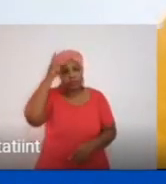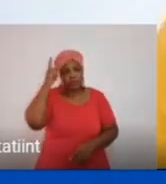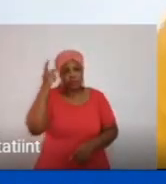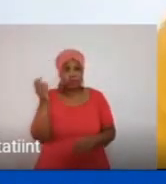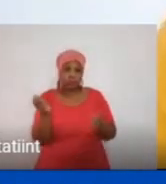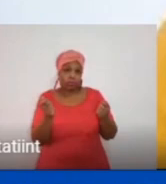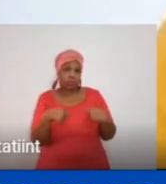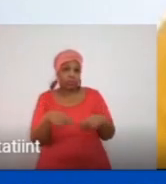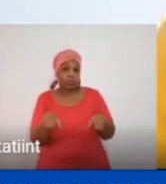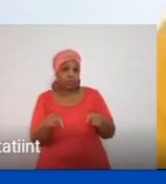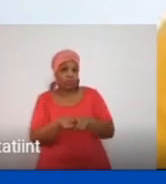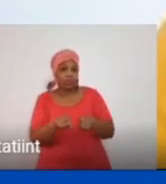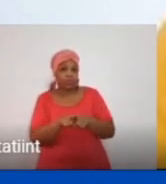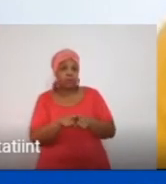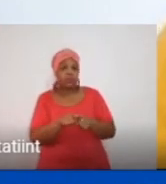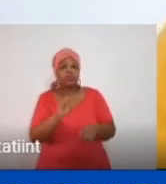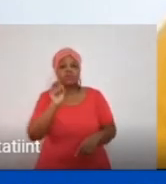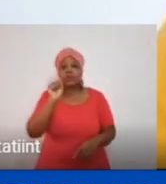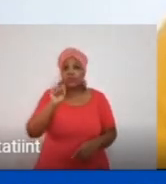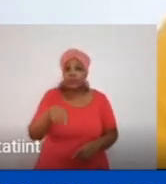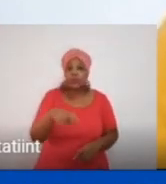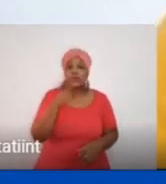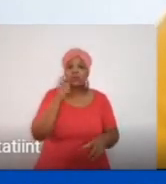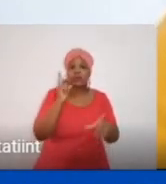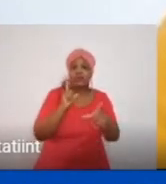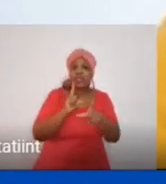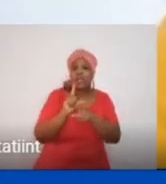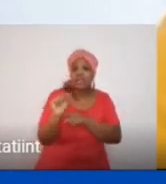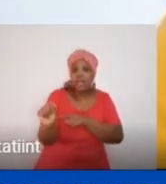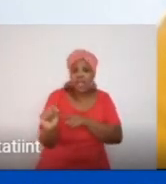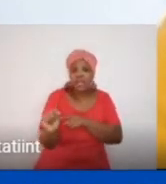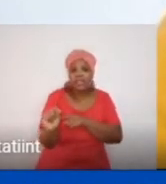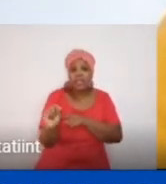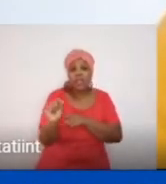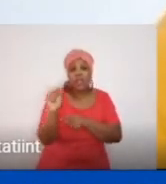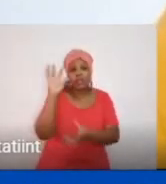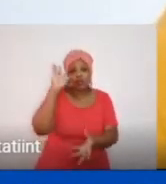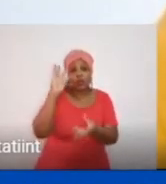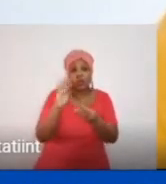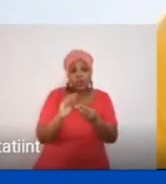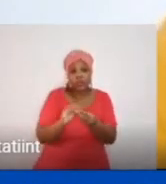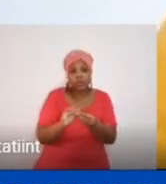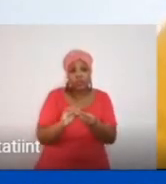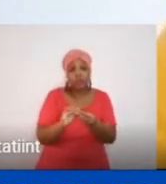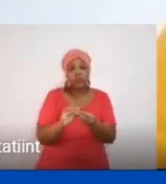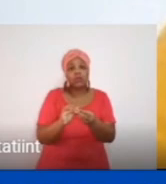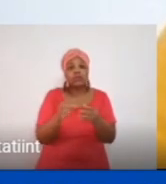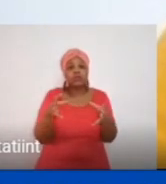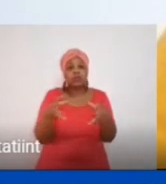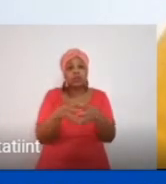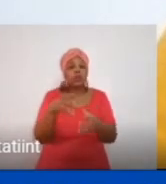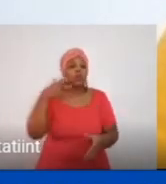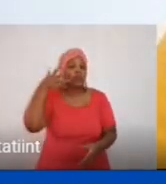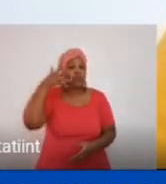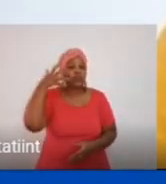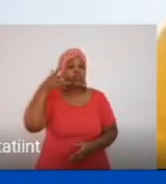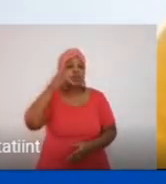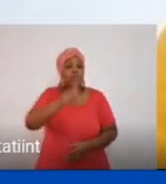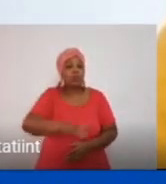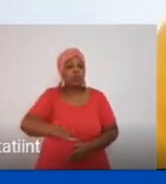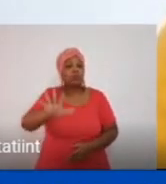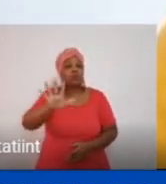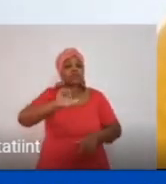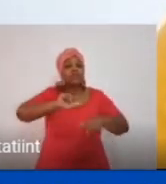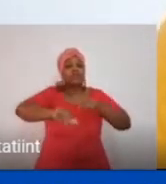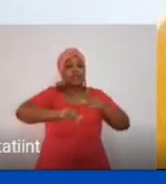podem ser também saídas, do ponto de vista da formulação de políticas públicas, porque trabalha